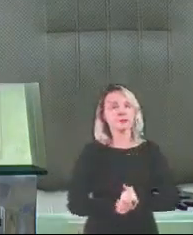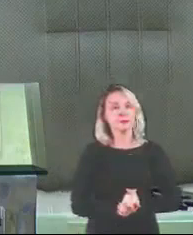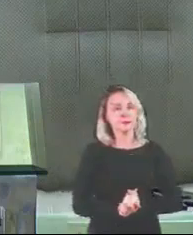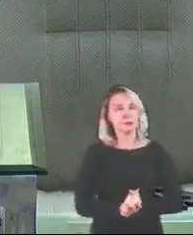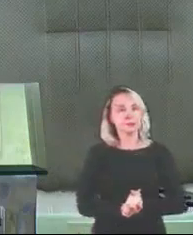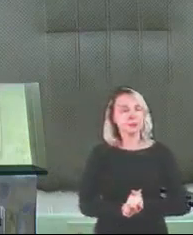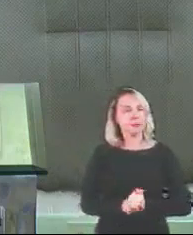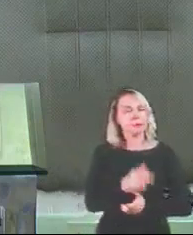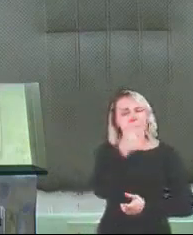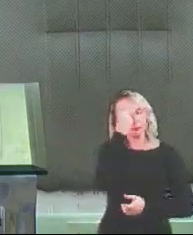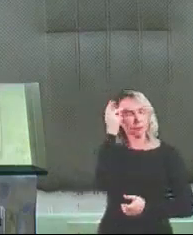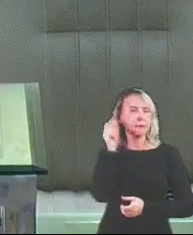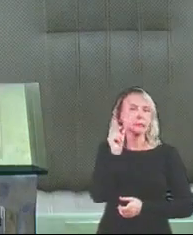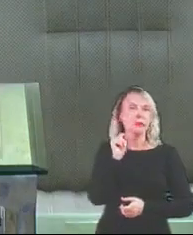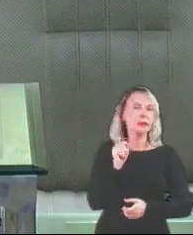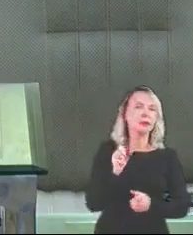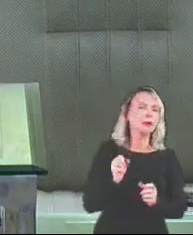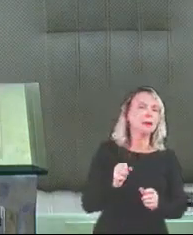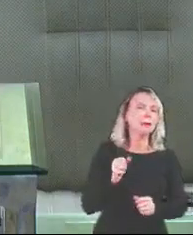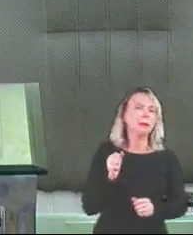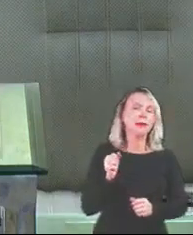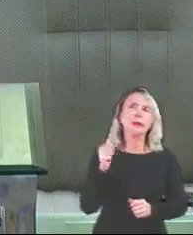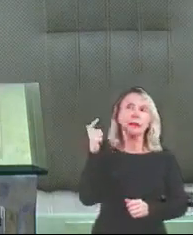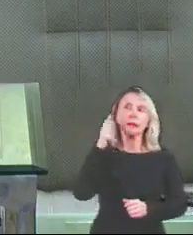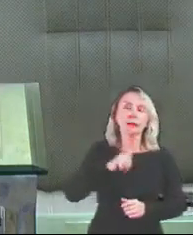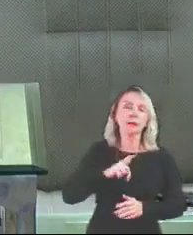Quem pode dar conselho ao Todo-Poderoso?